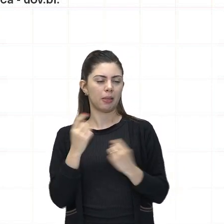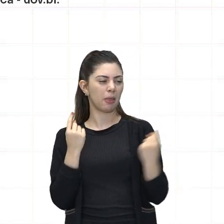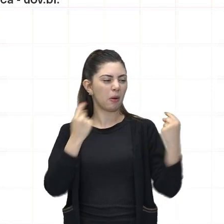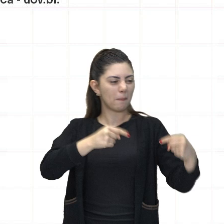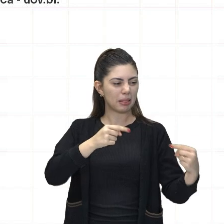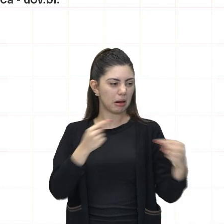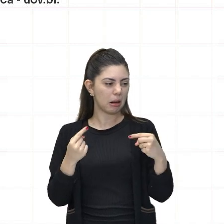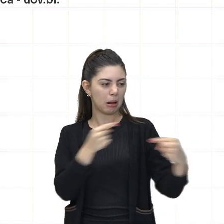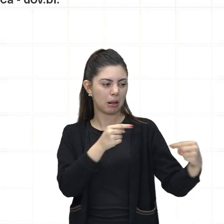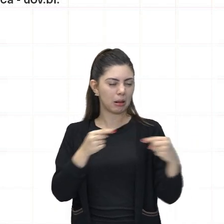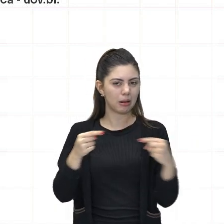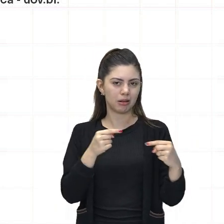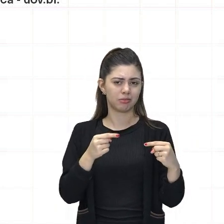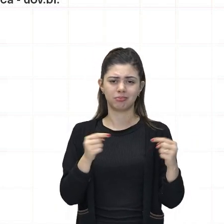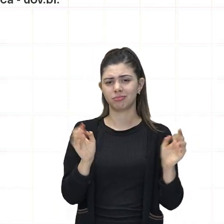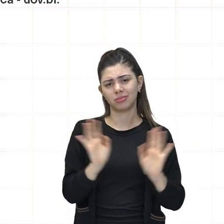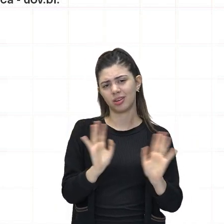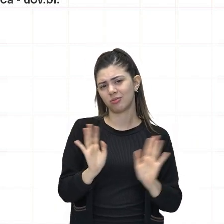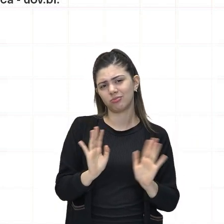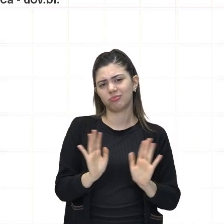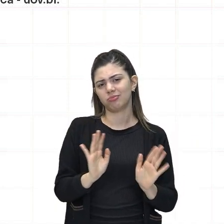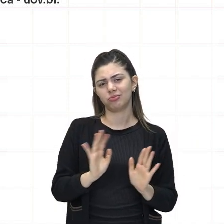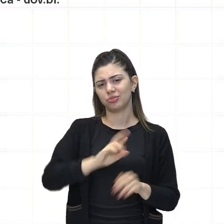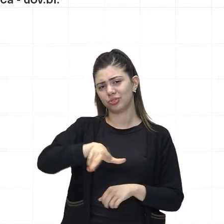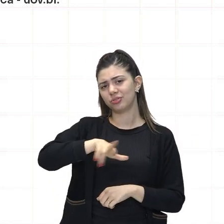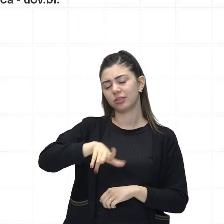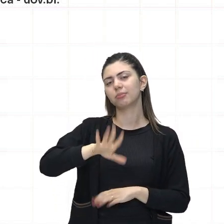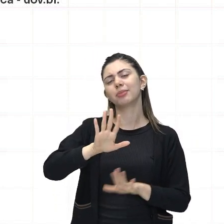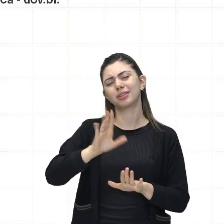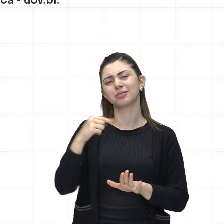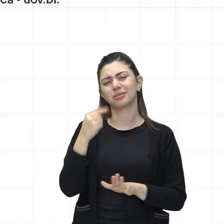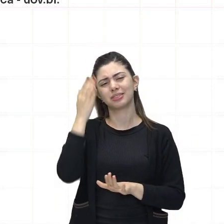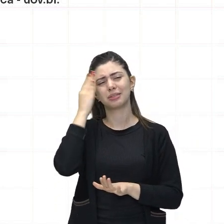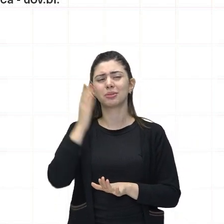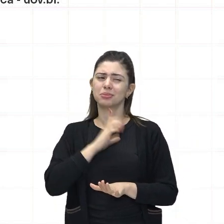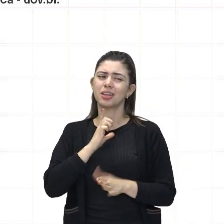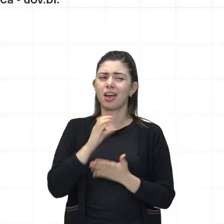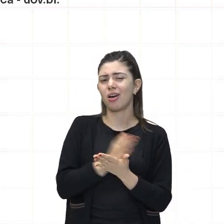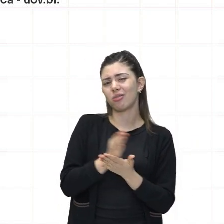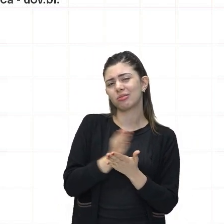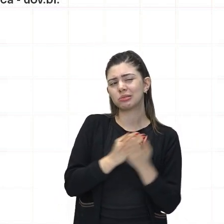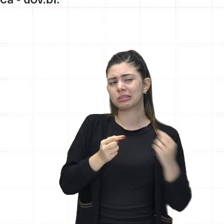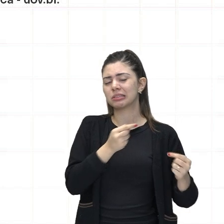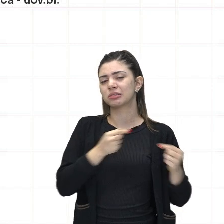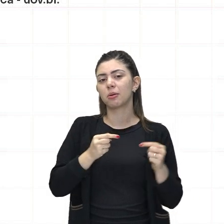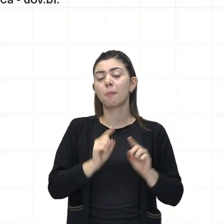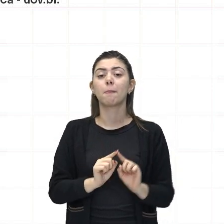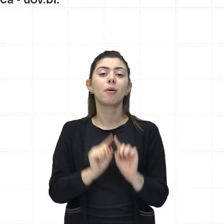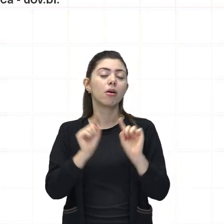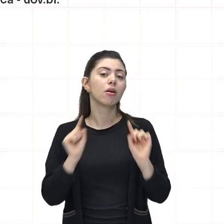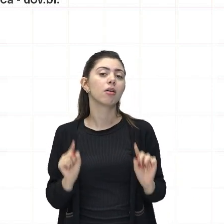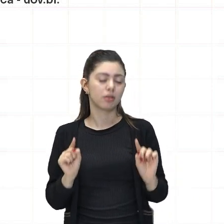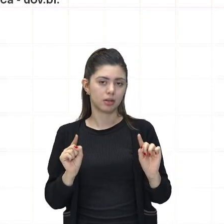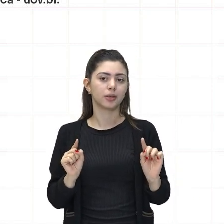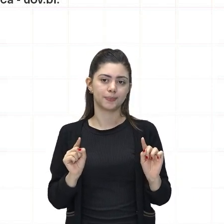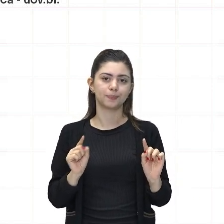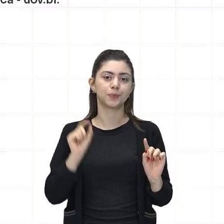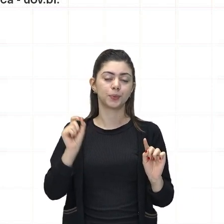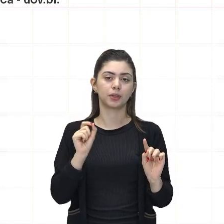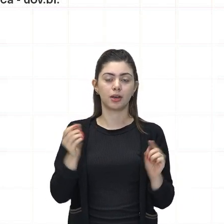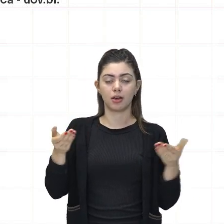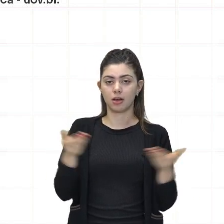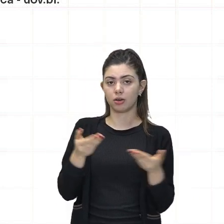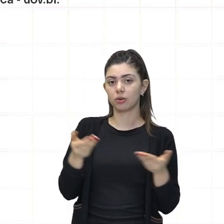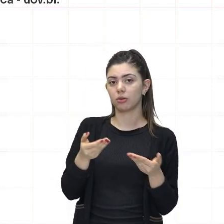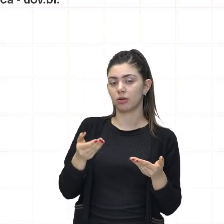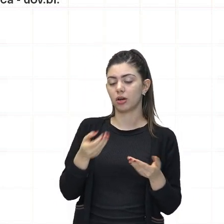de ficar brigando, não deveria ser assim, né? Claro que existem alguns conflitos sim entre os países, mas dentro da política externa